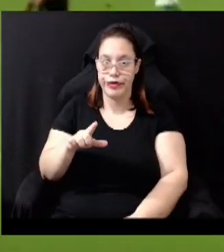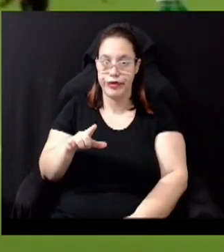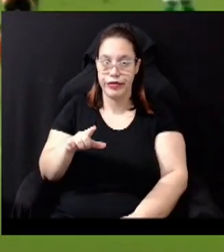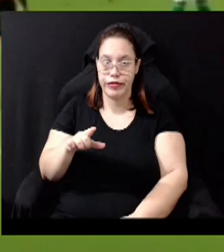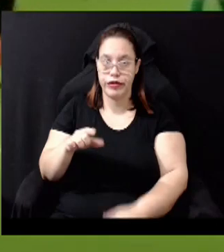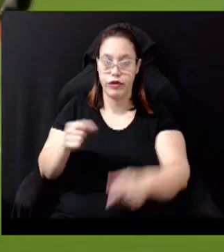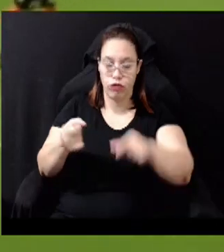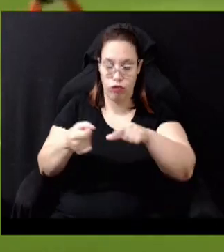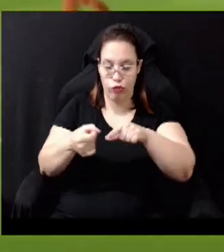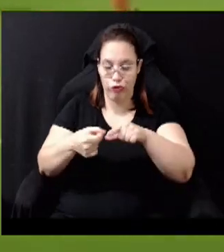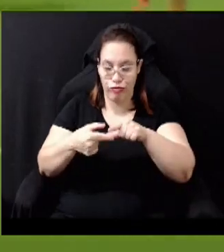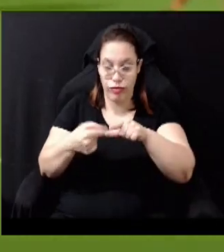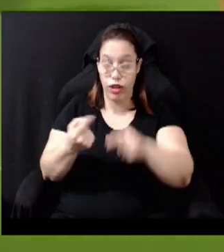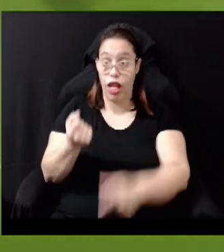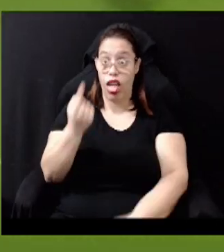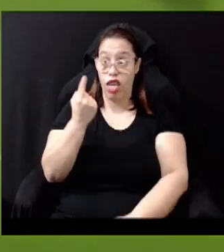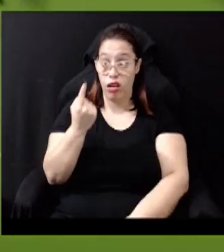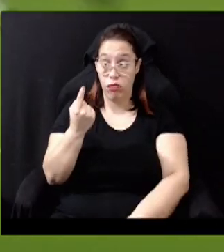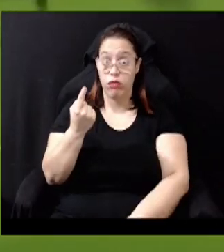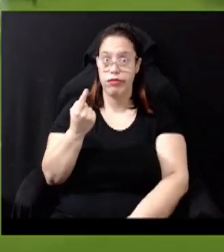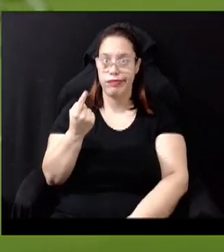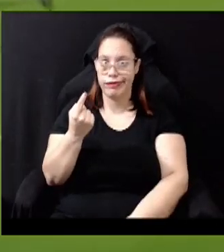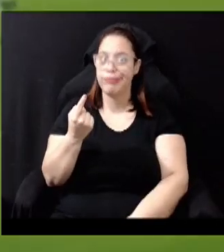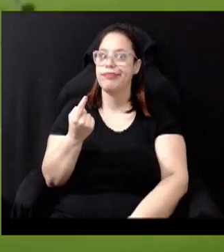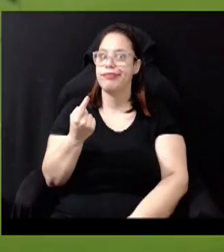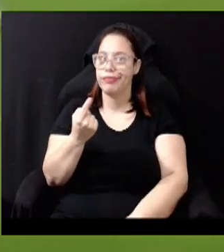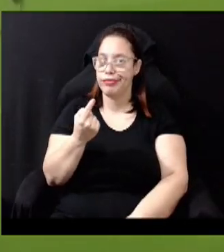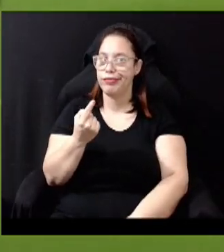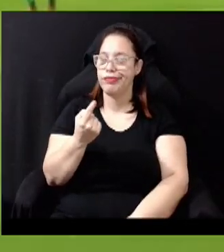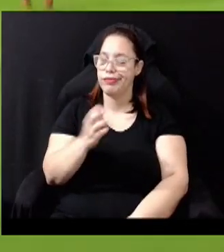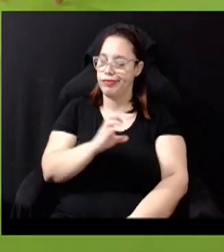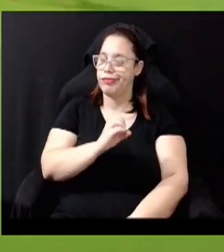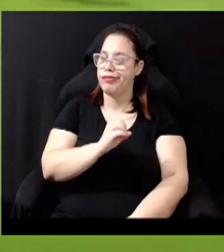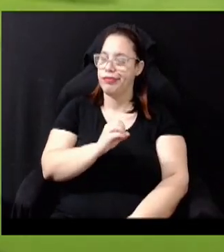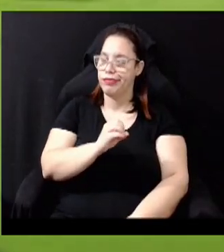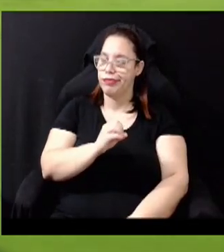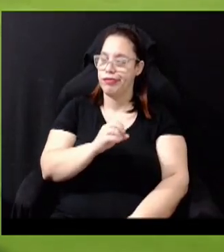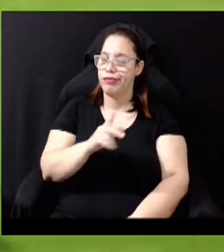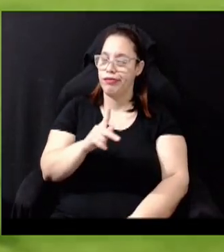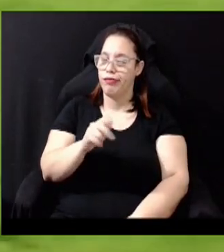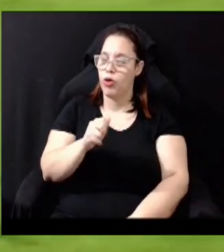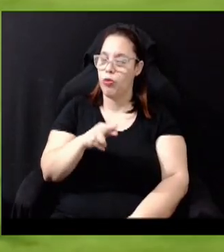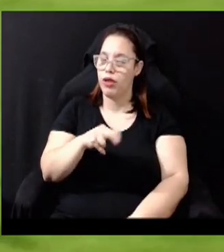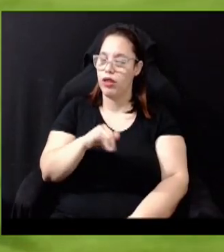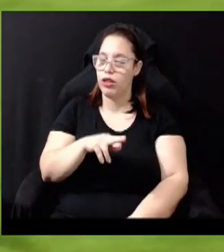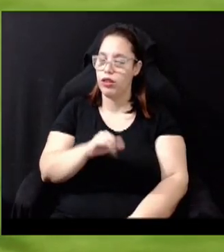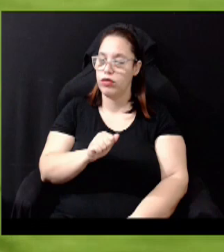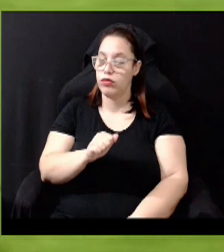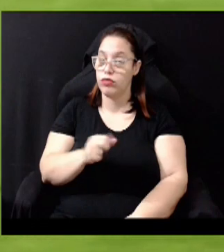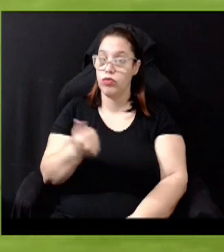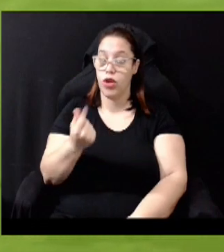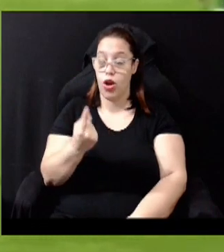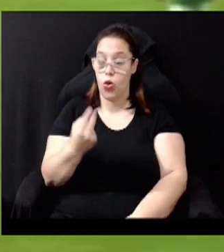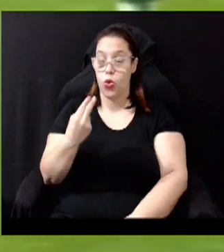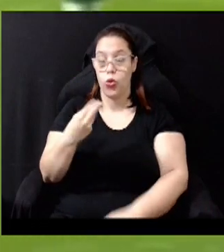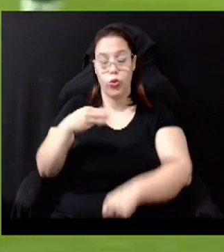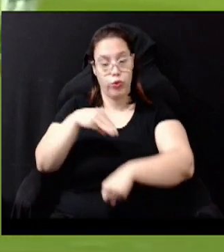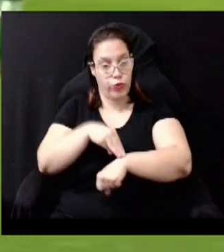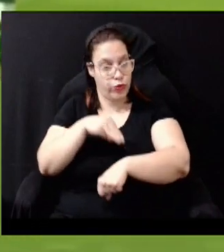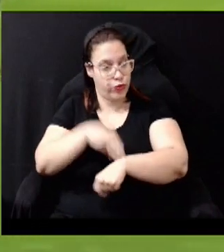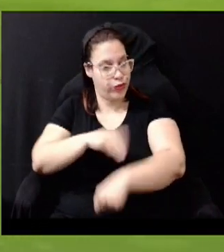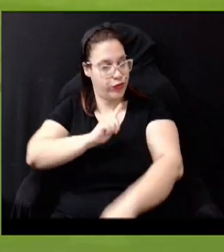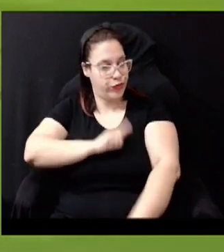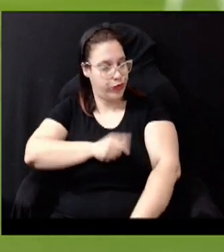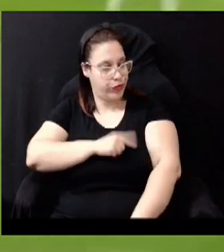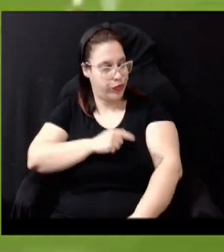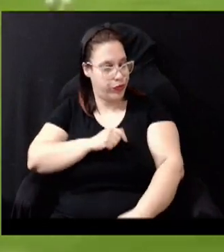na primeira trave mandou de cabeça. 1-0 Verdão. Aos 12 minutos o Guarani inventou